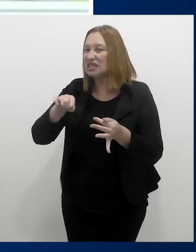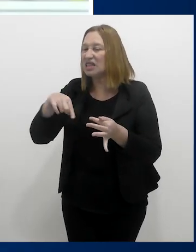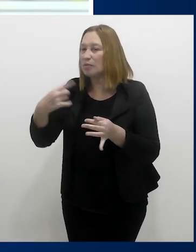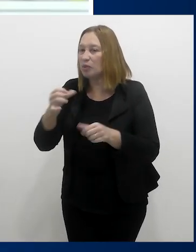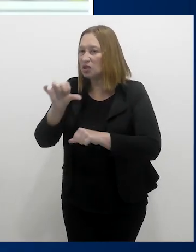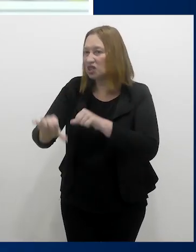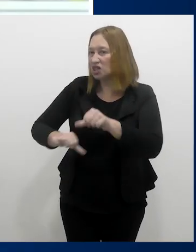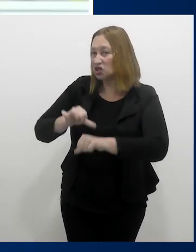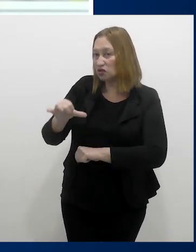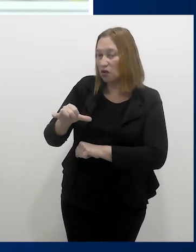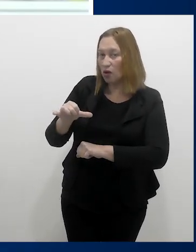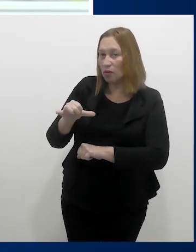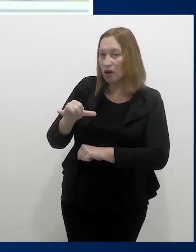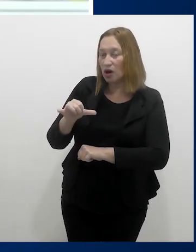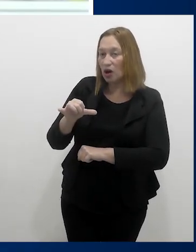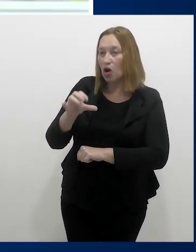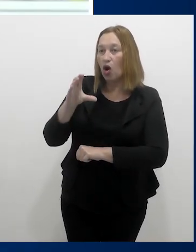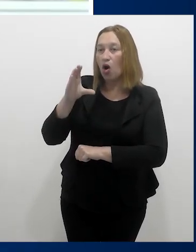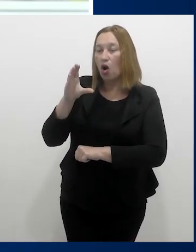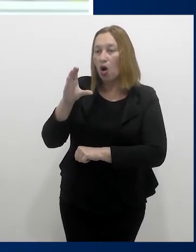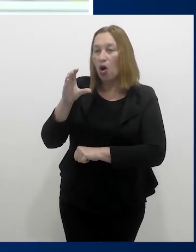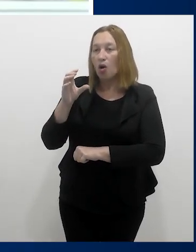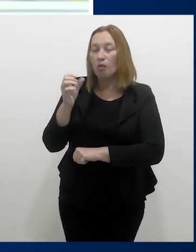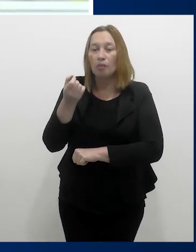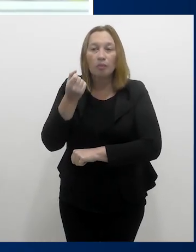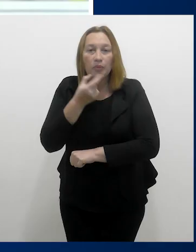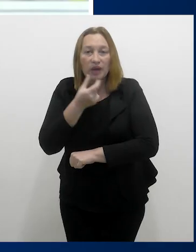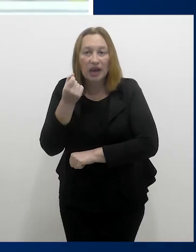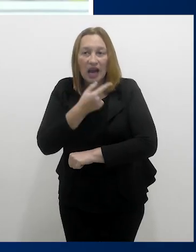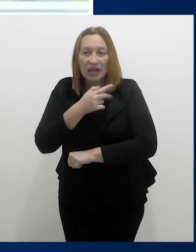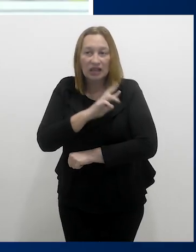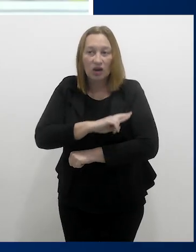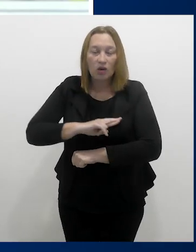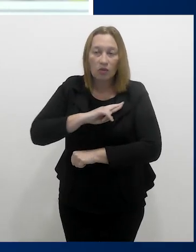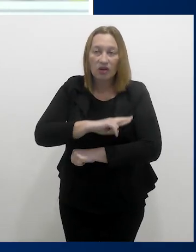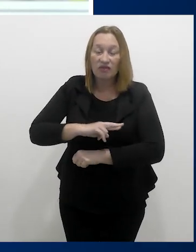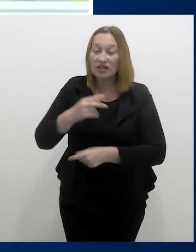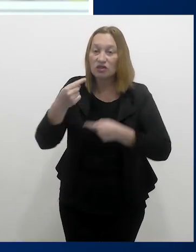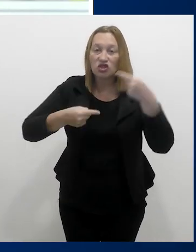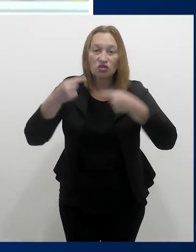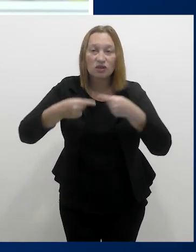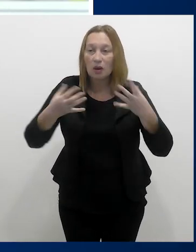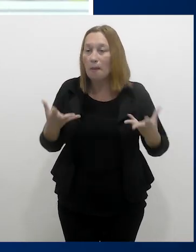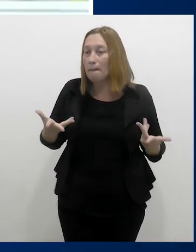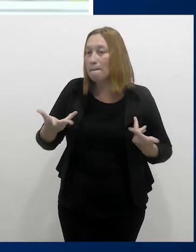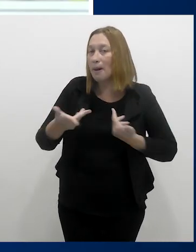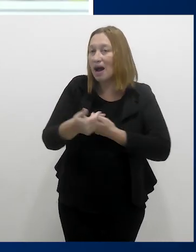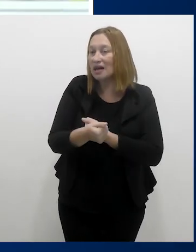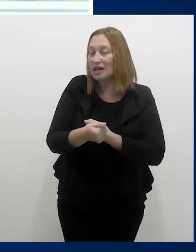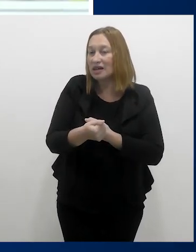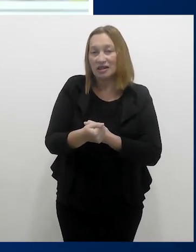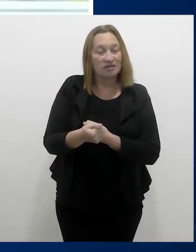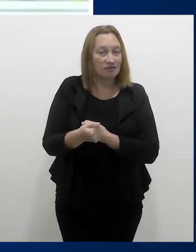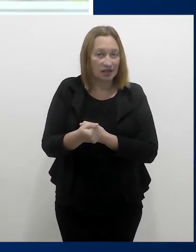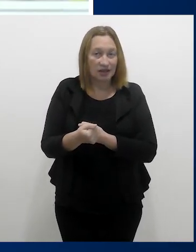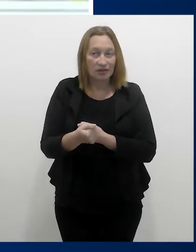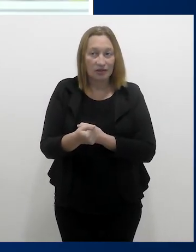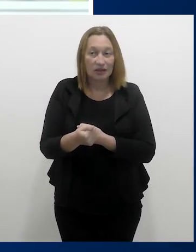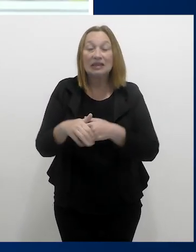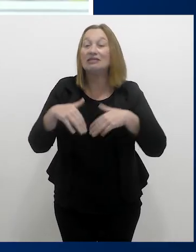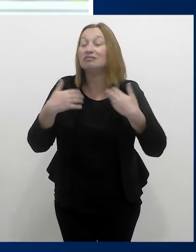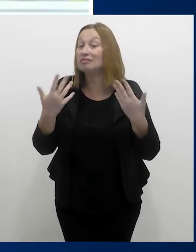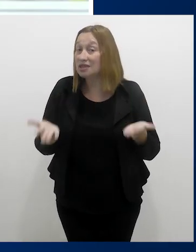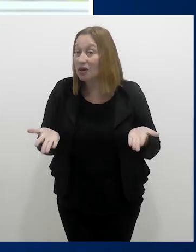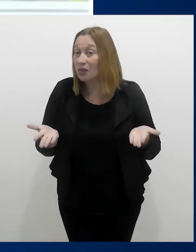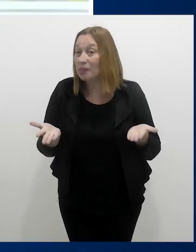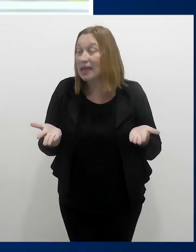de comédia romântica, eles fazem uma discussão maravilhosa, eles podem trazer discussões